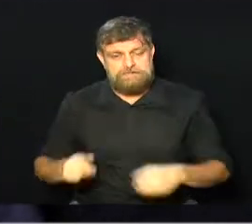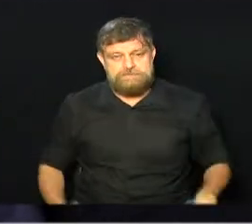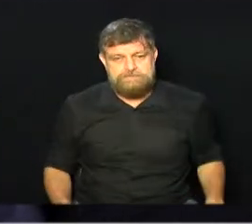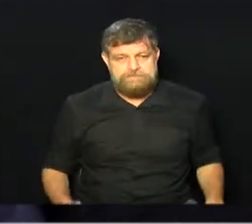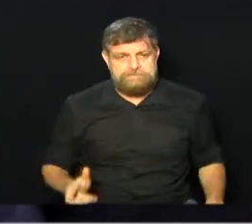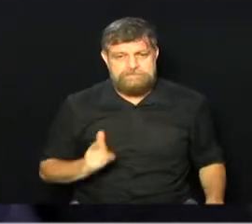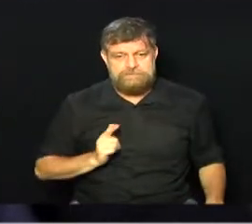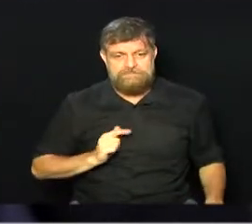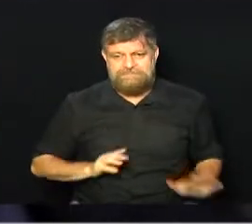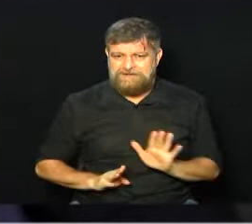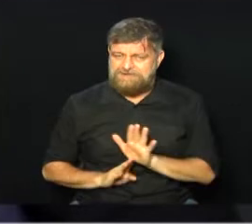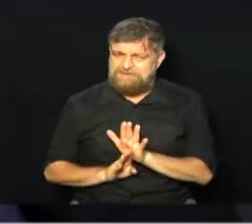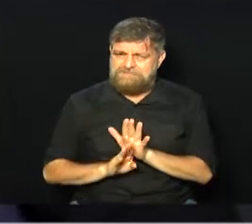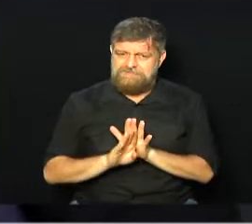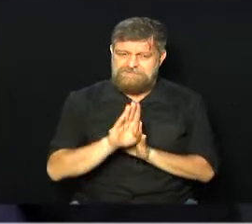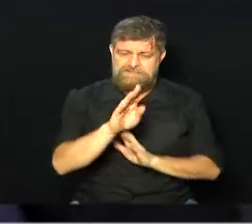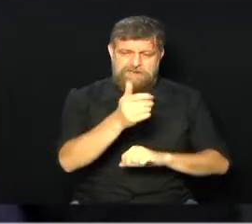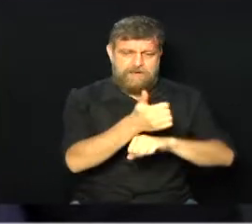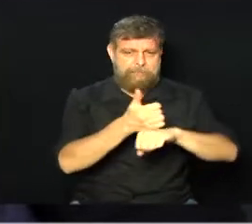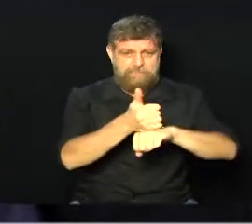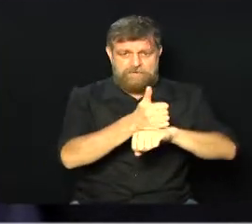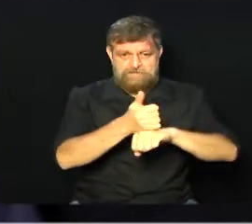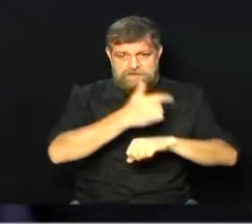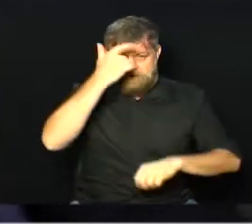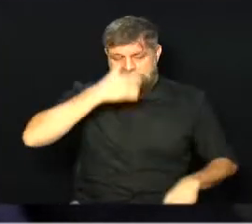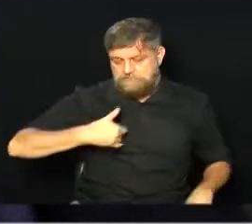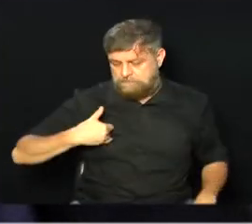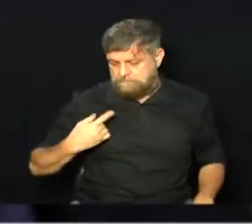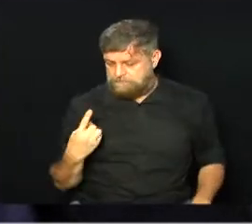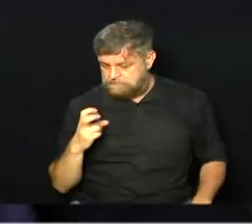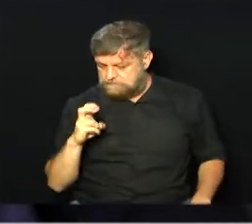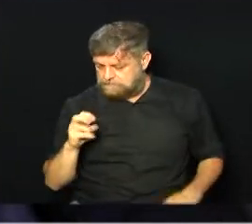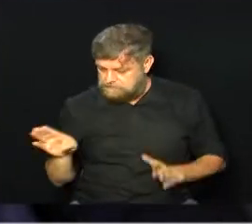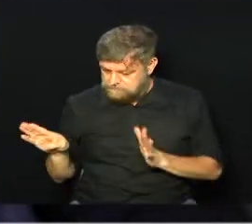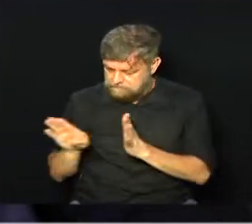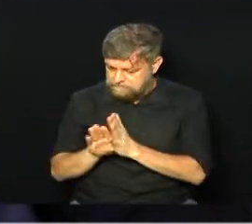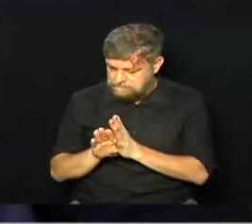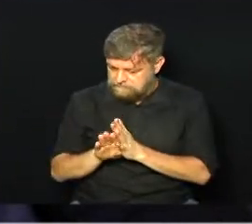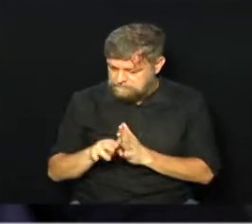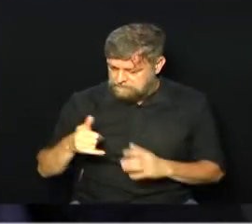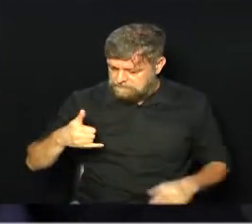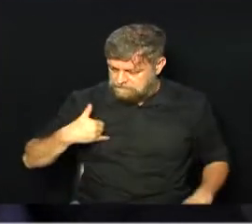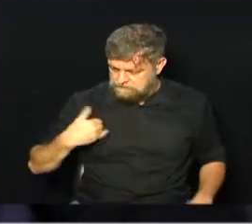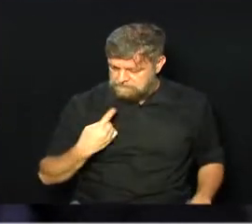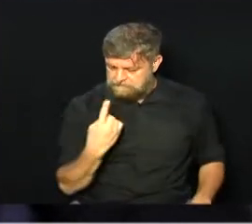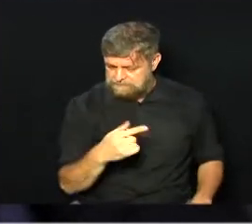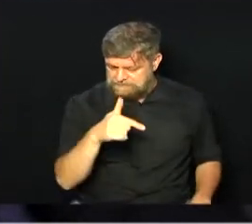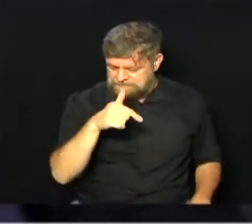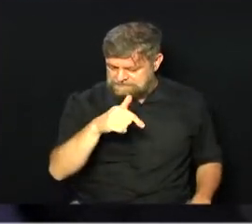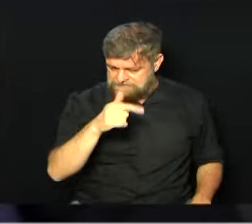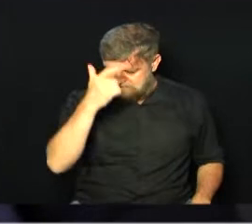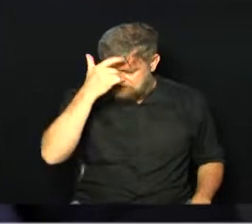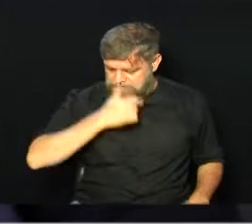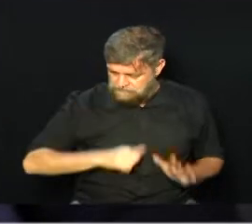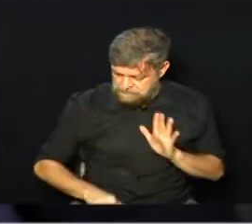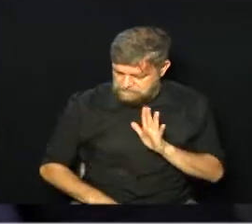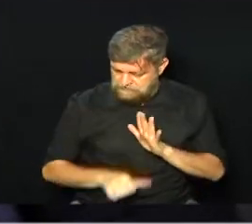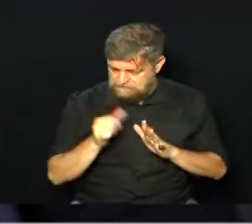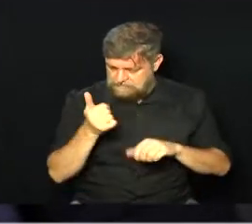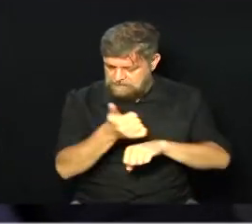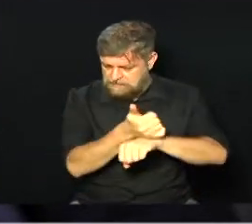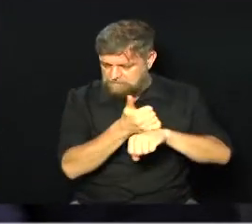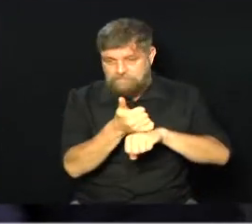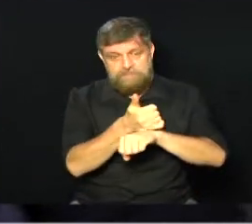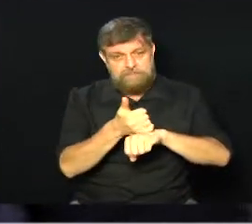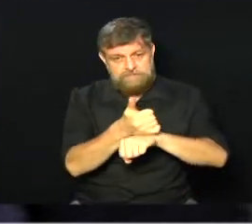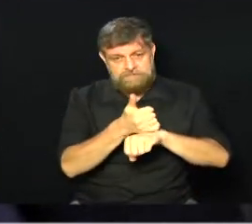muito rápido ao profissional, cheguei no clube com 15 anos, com 17 já fui a primeira vez pro jogo no profissional,